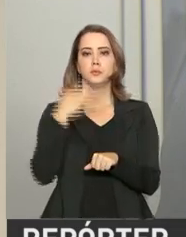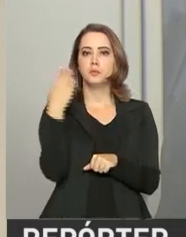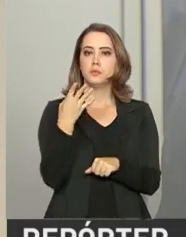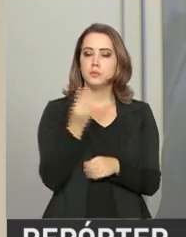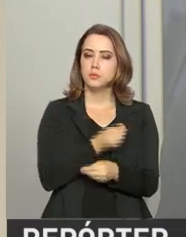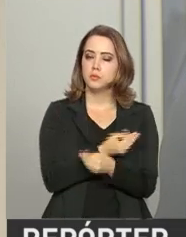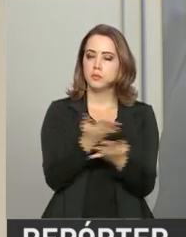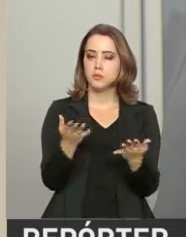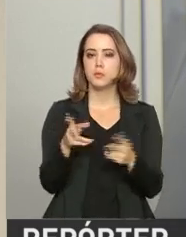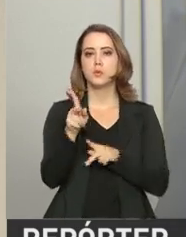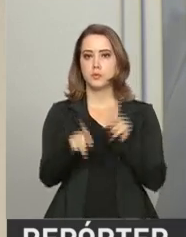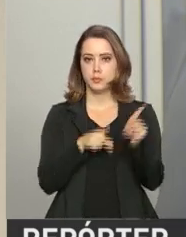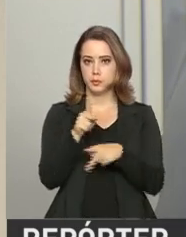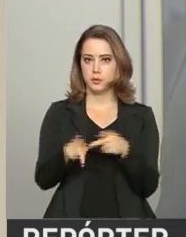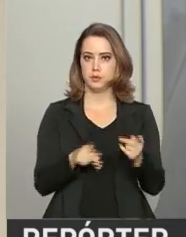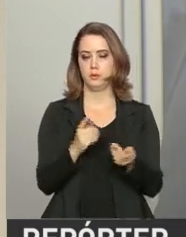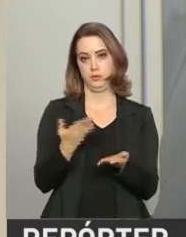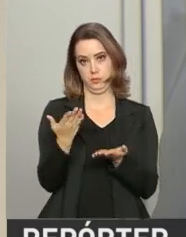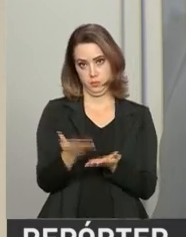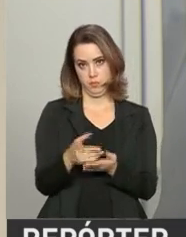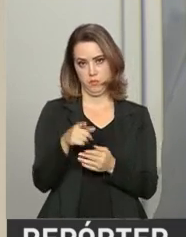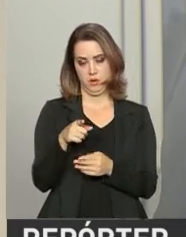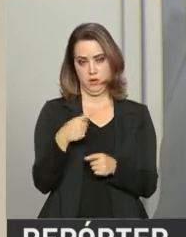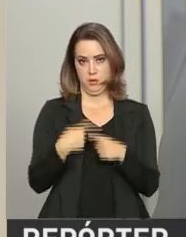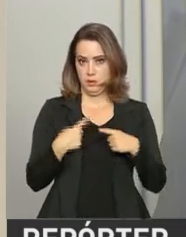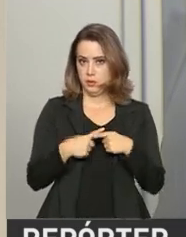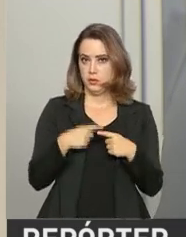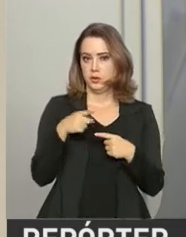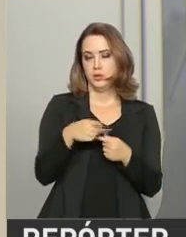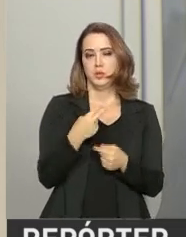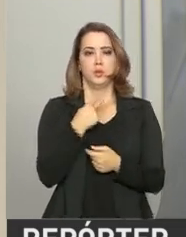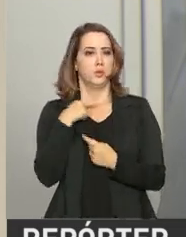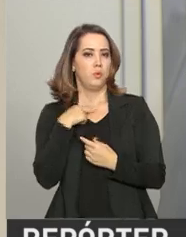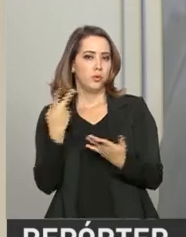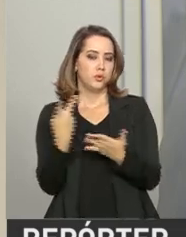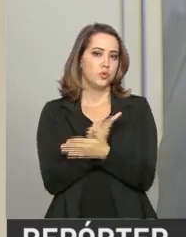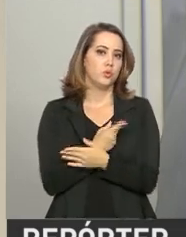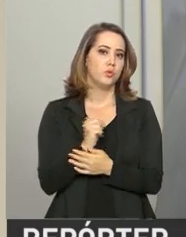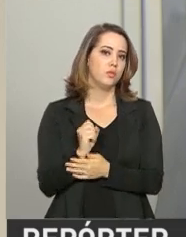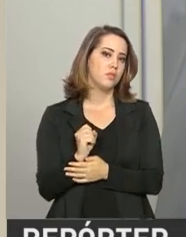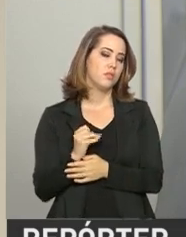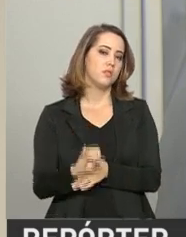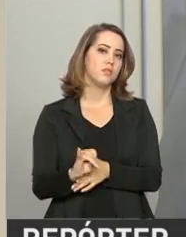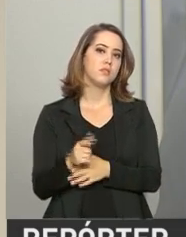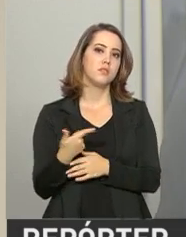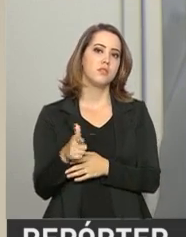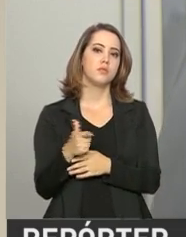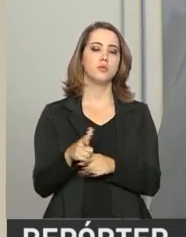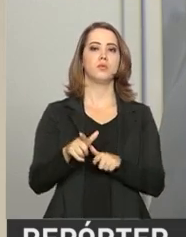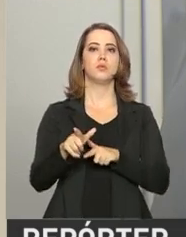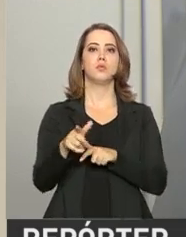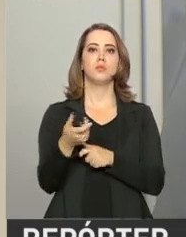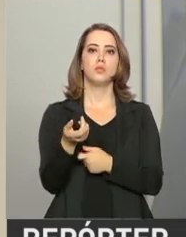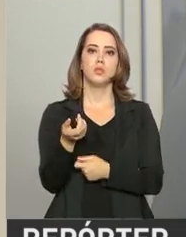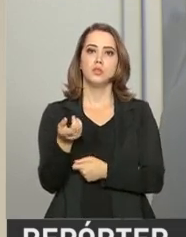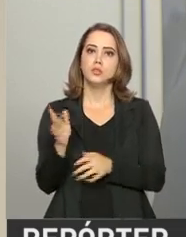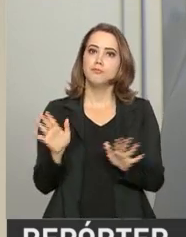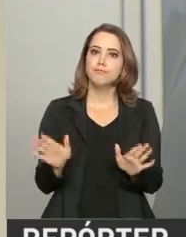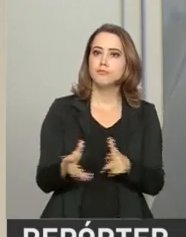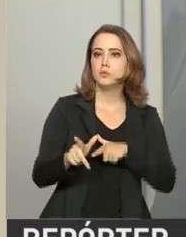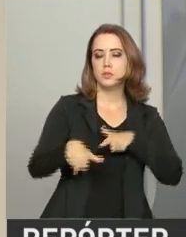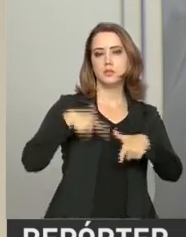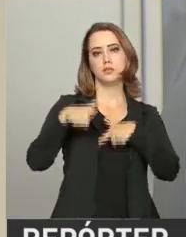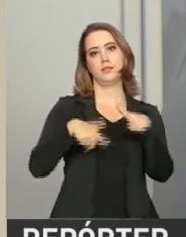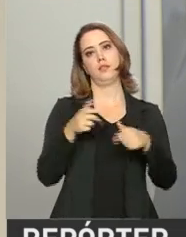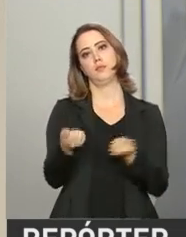para sua população isto não pode poderá ser feito sem um aumento significativo da competitividade da produtividade